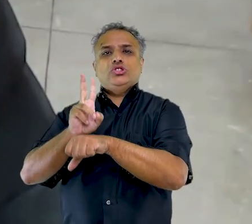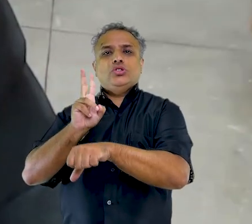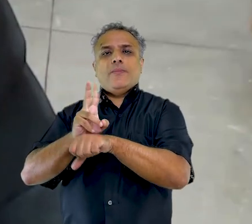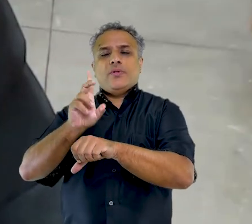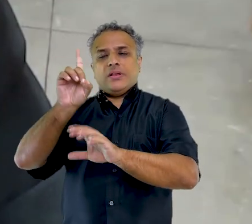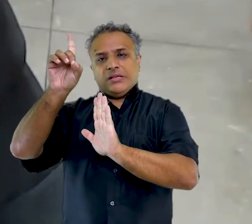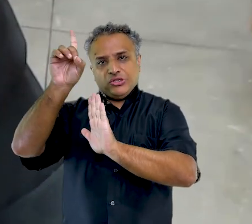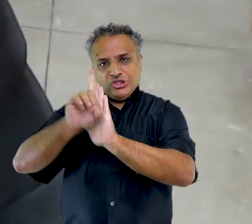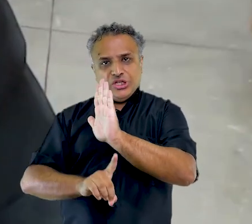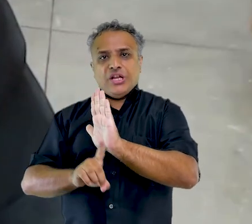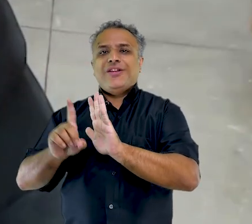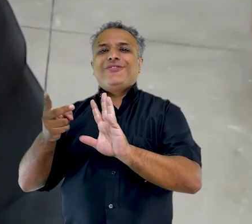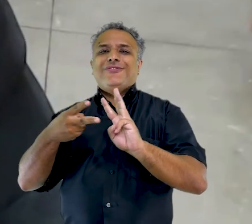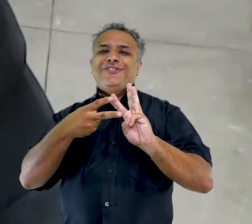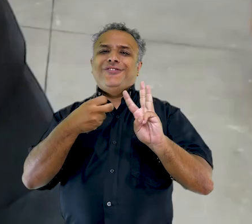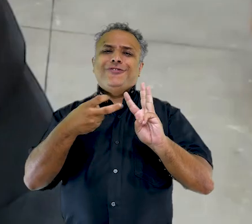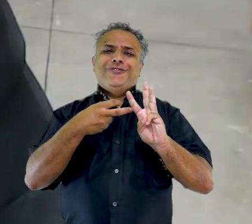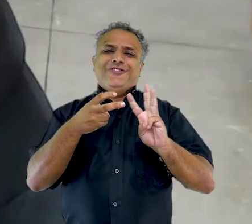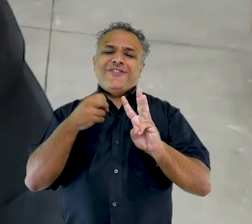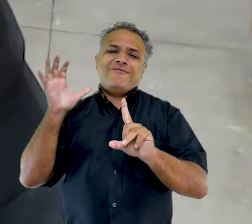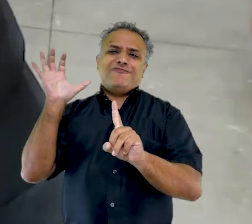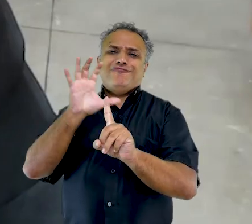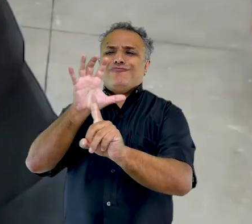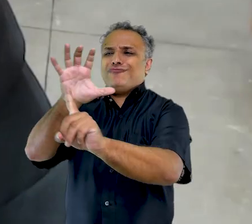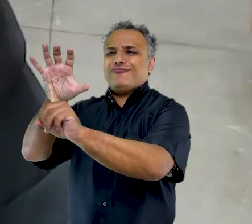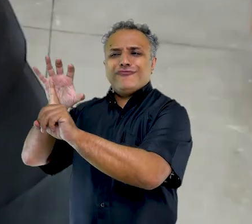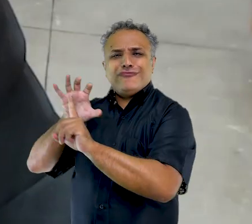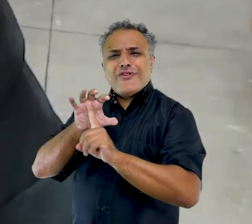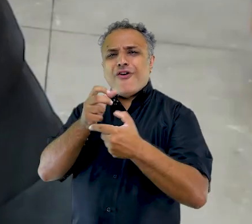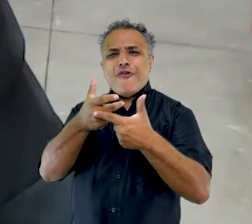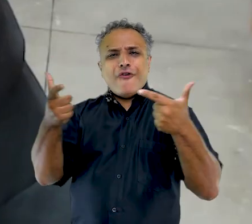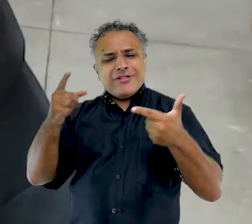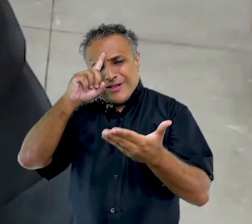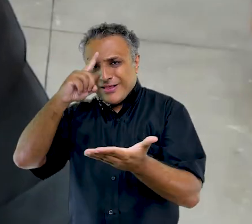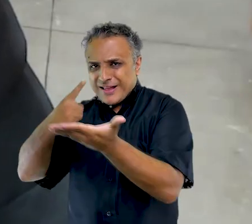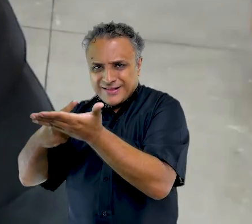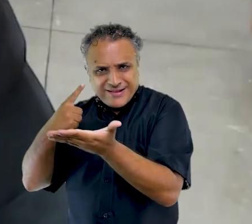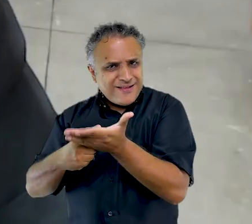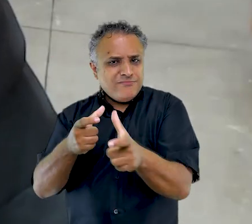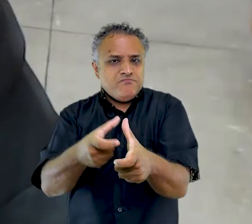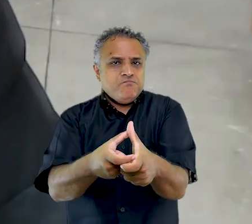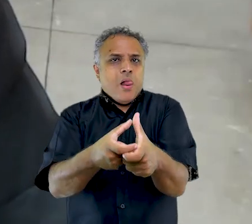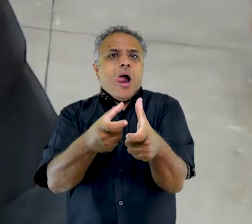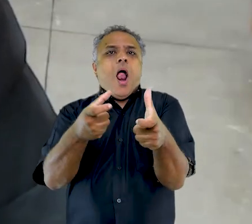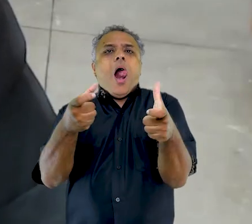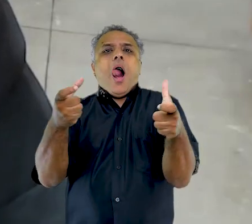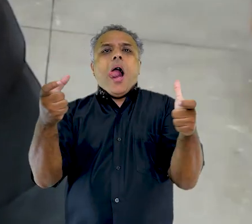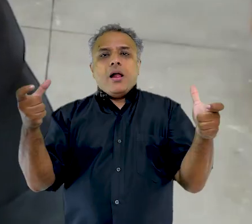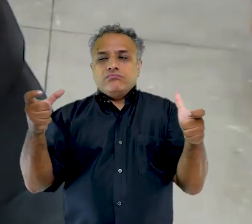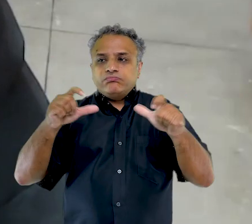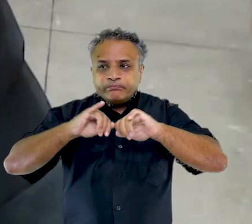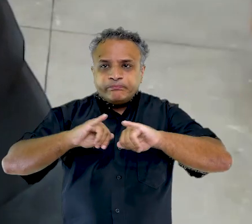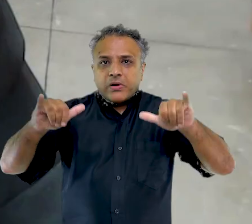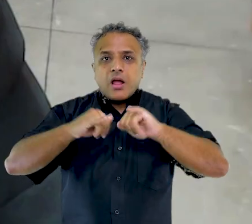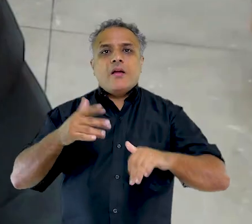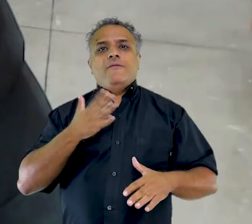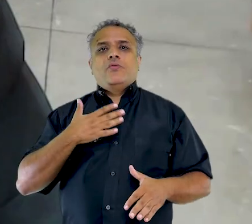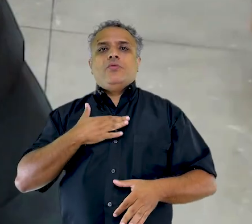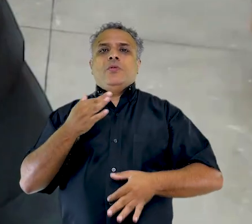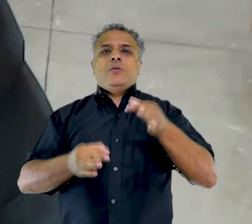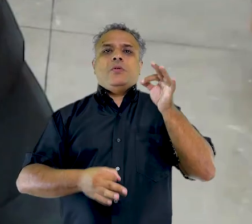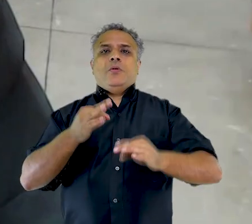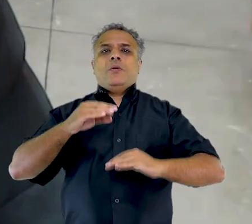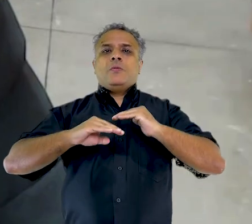certamente influenciará outras decisões no mesmo sentido, né? Já que a função do tribunal é a estabilização